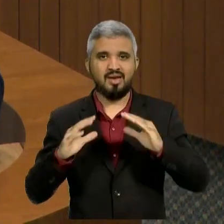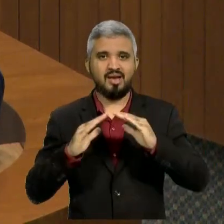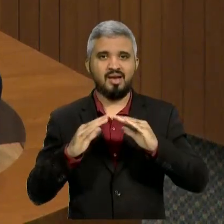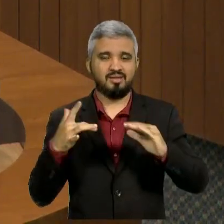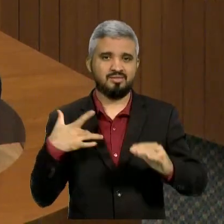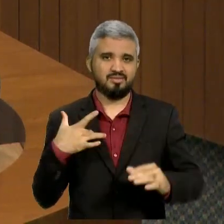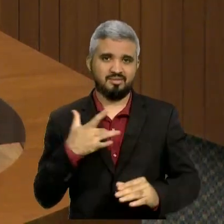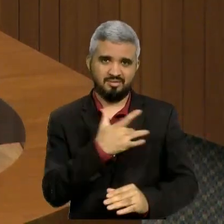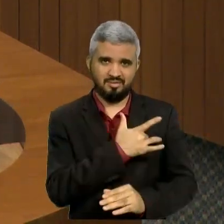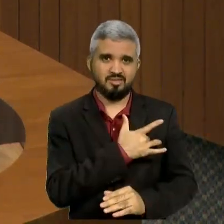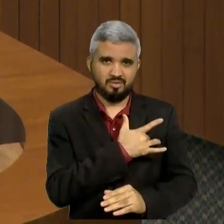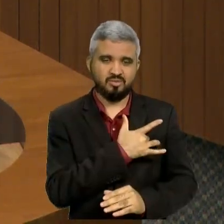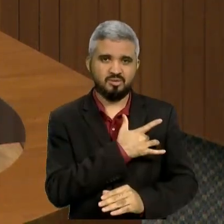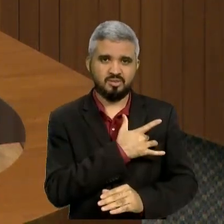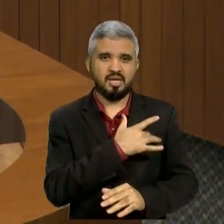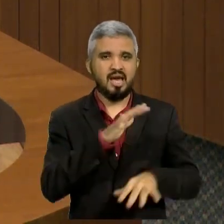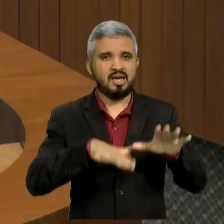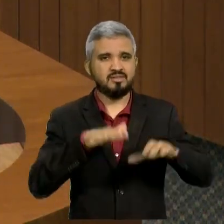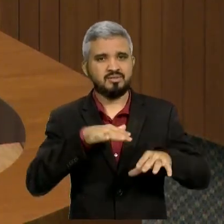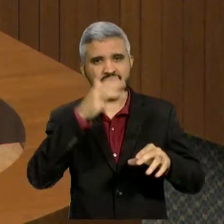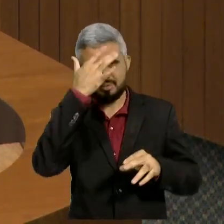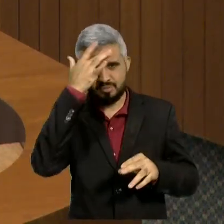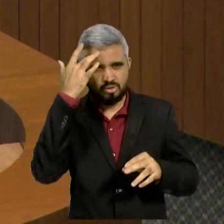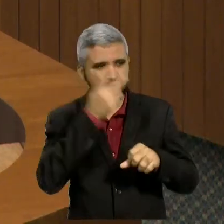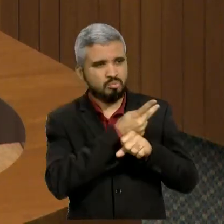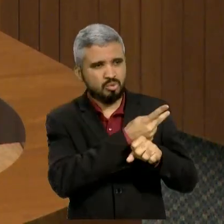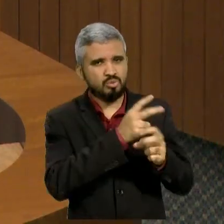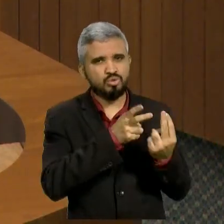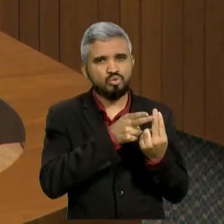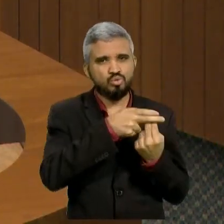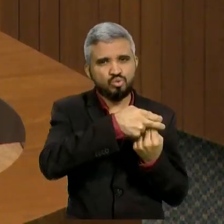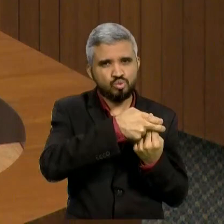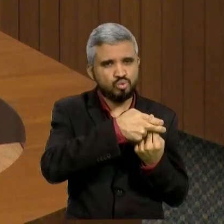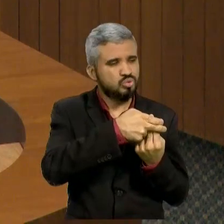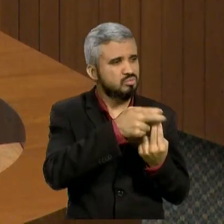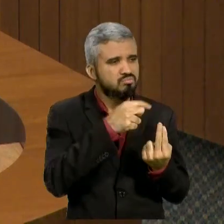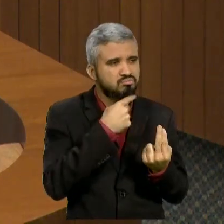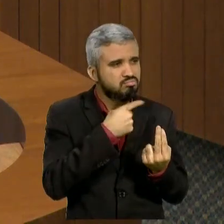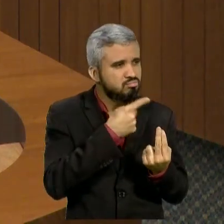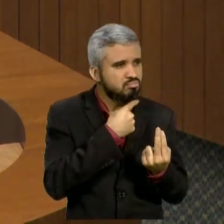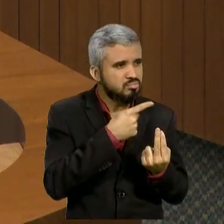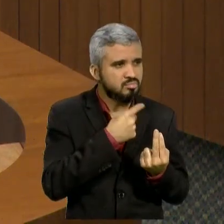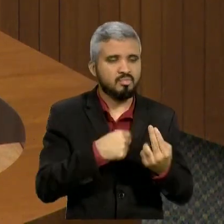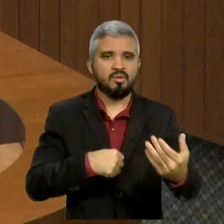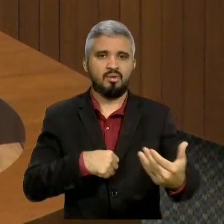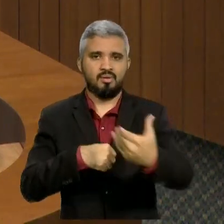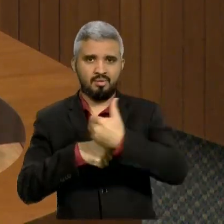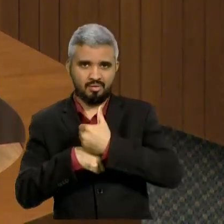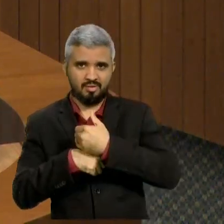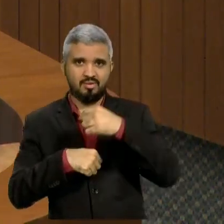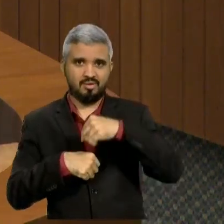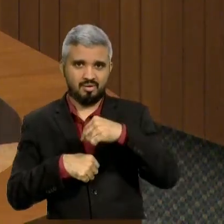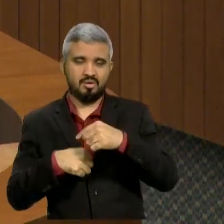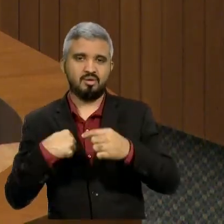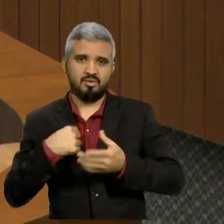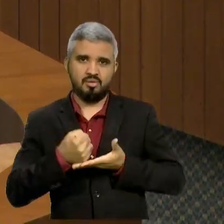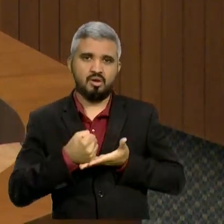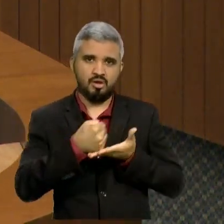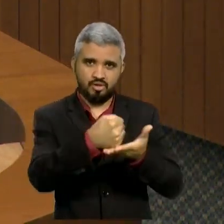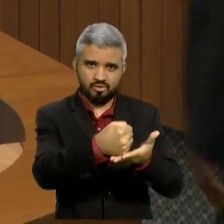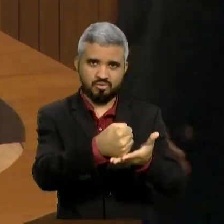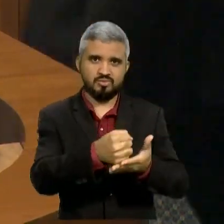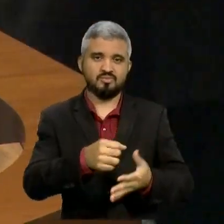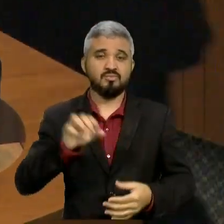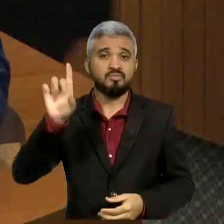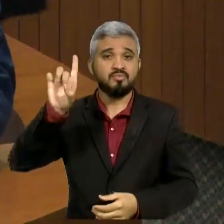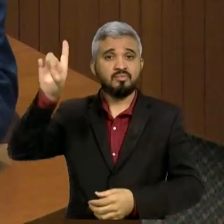SUS nos procuro para que a gente possa dar um suporte e esse suporte é é um suporte que Deus nos